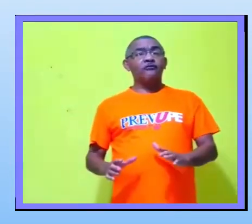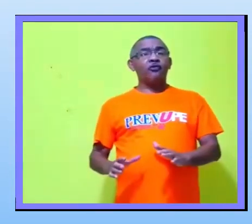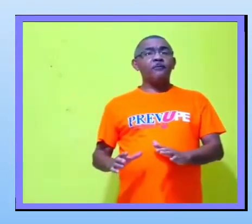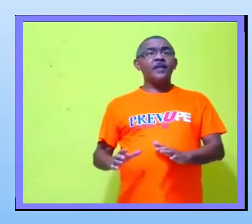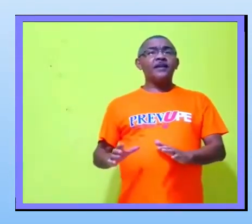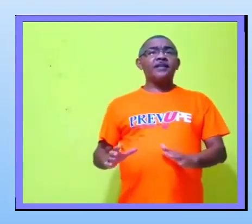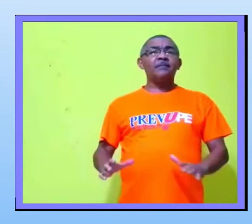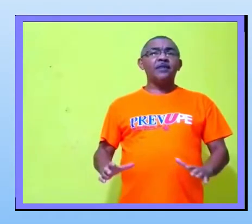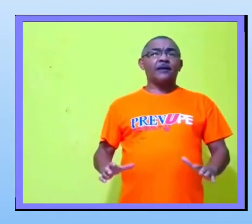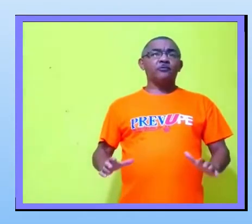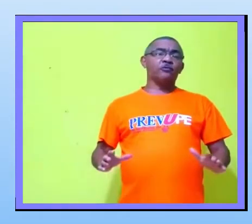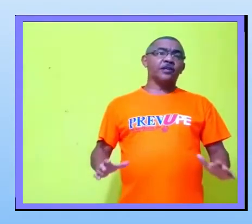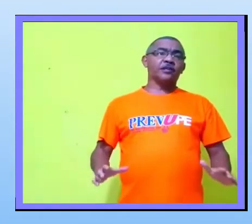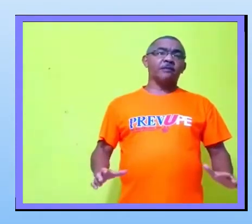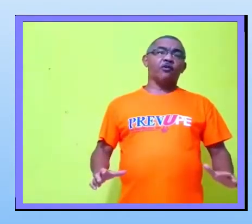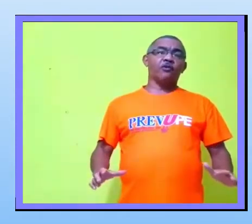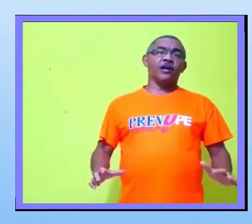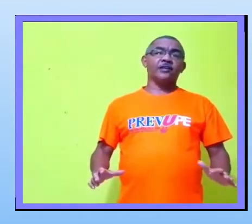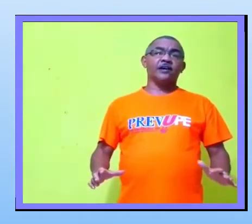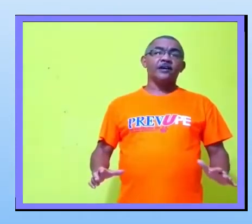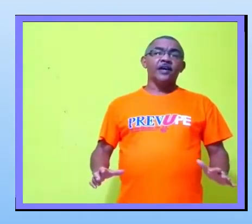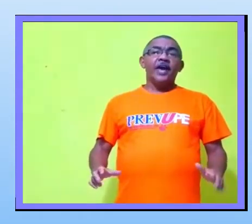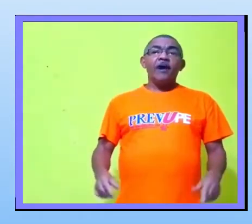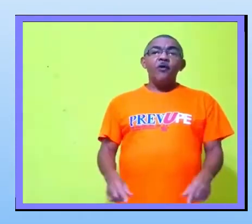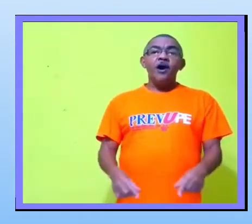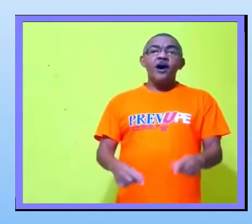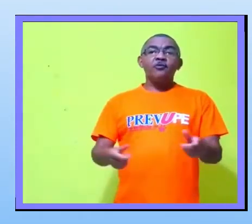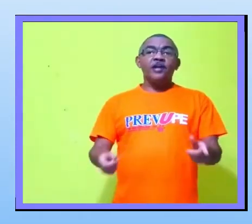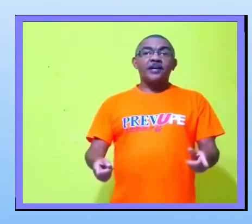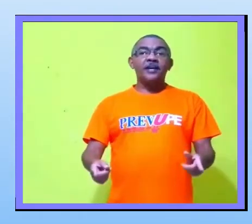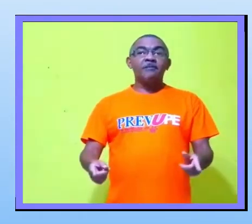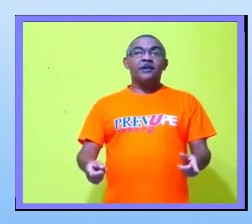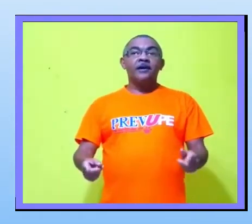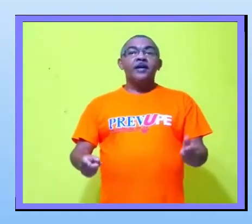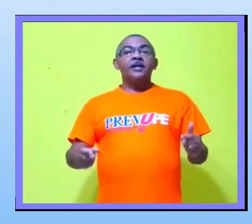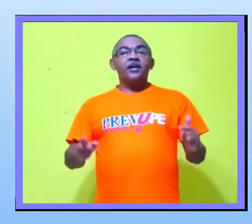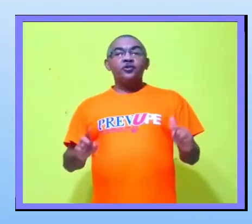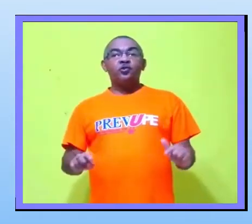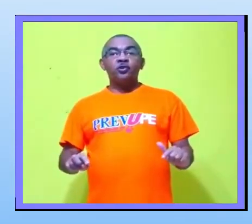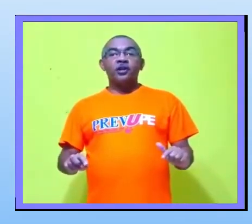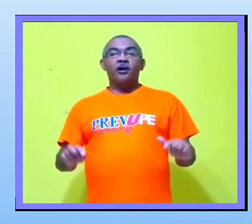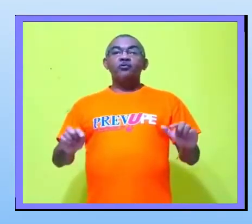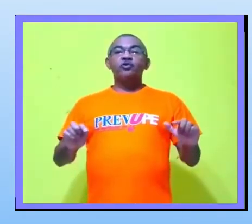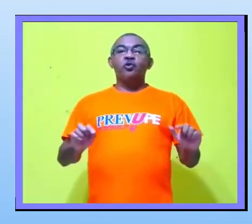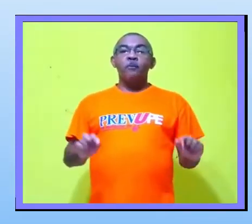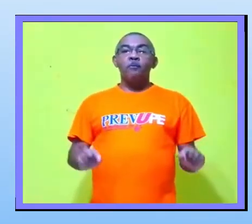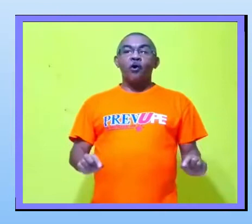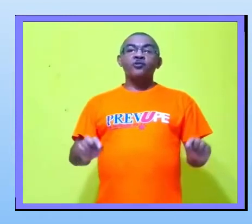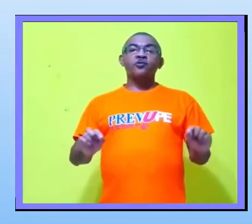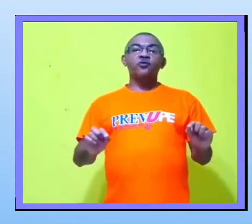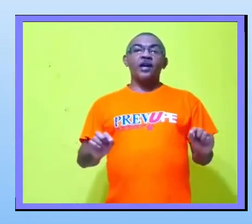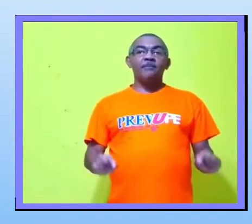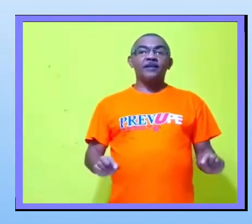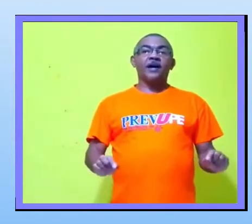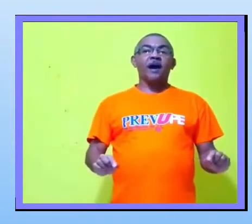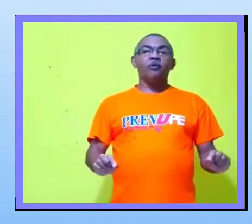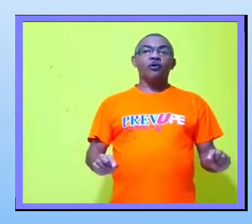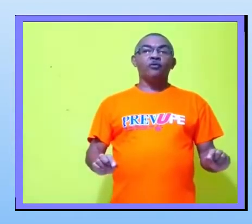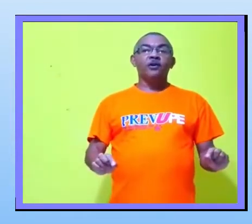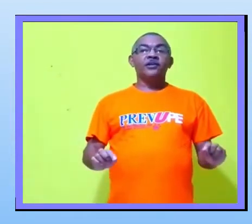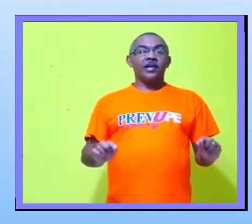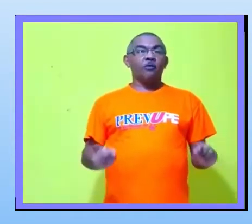química, então, ficou bem determinado, o conceito de química orgânica. É um ramo da química que estuda os compostos do